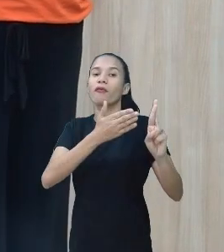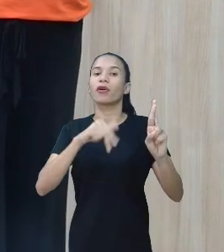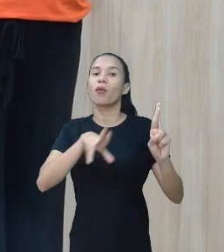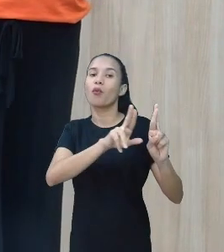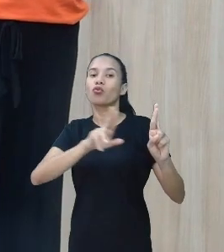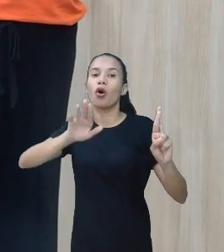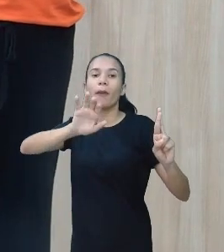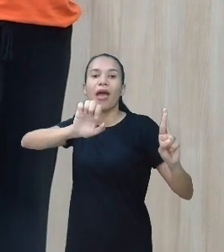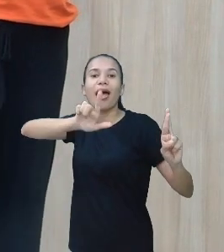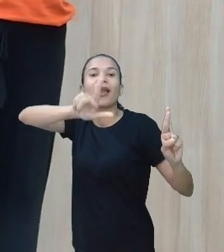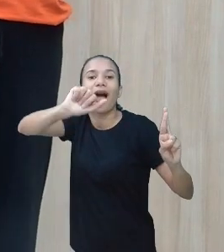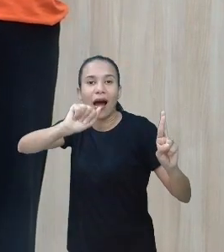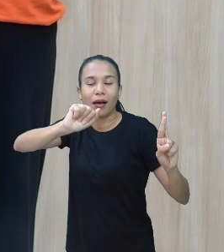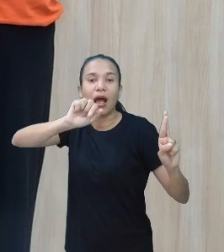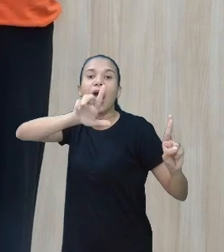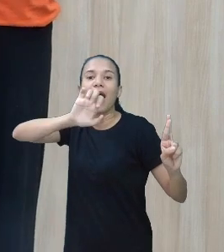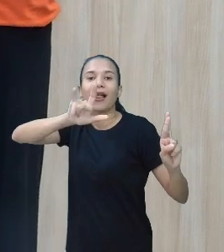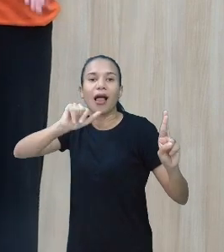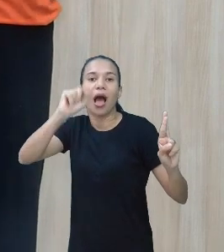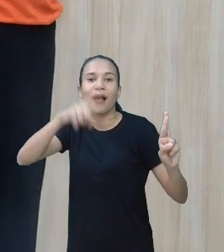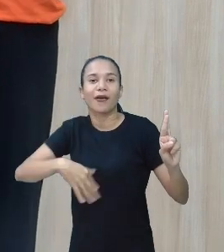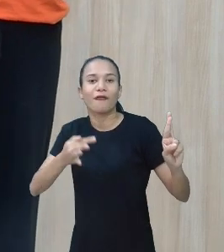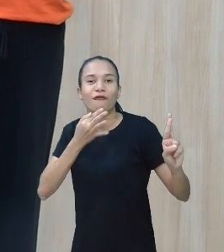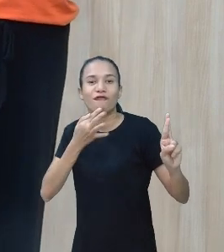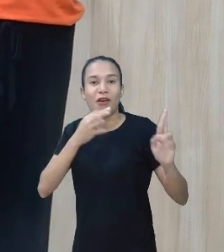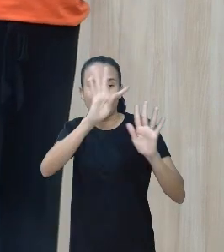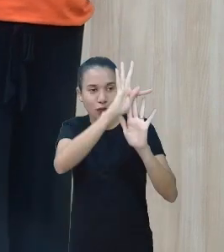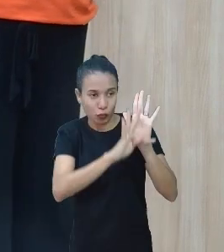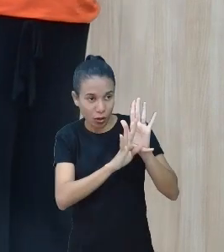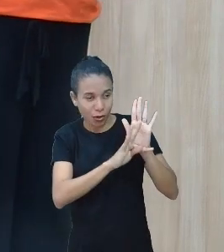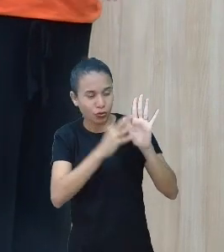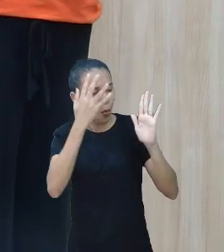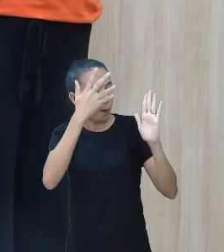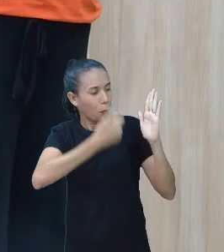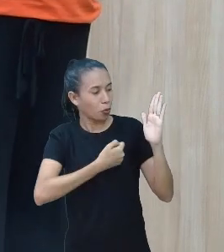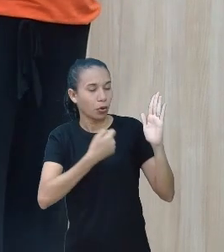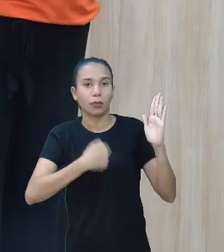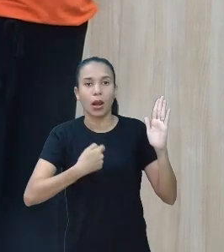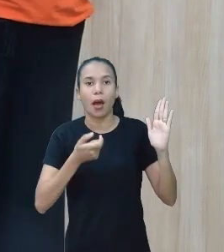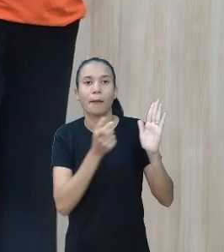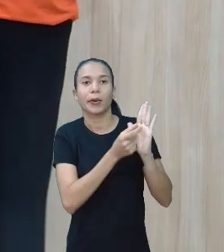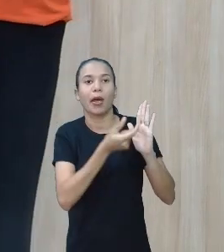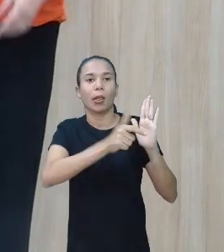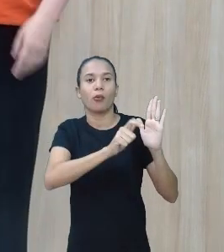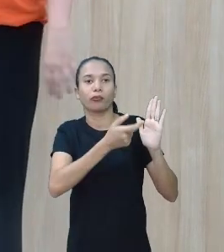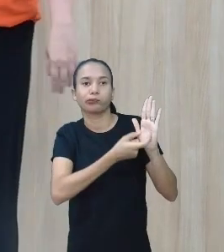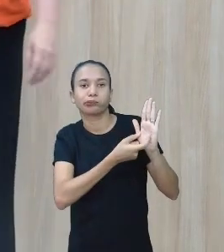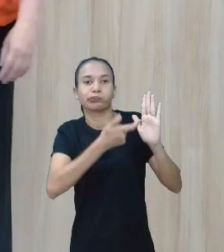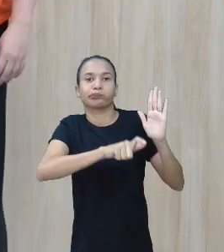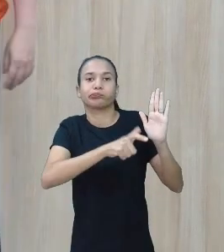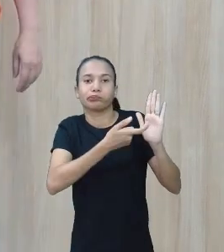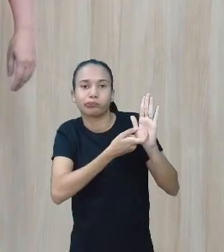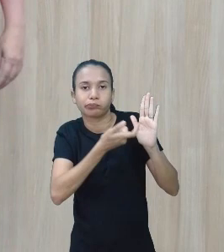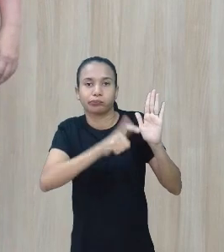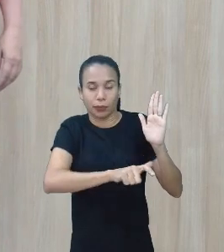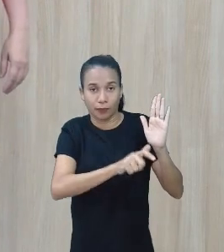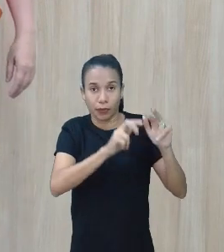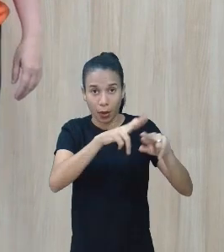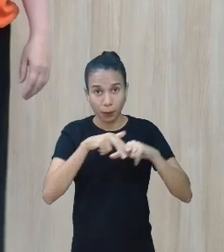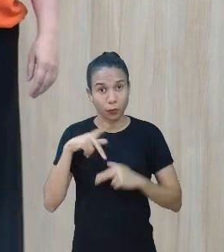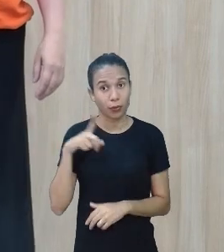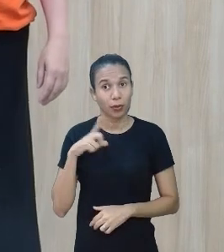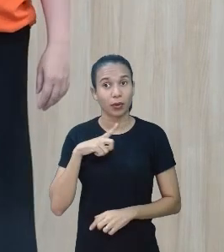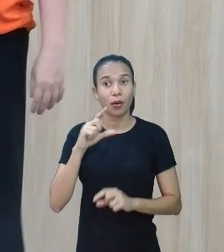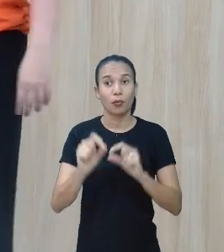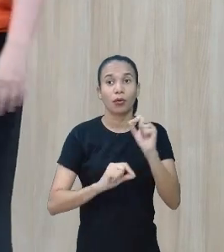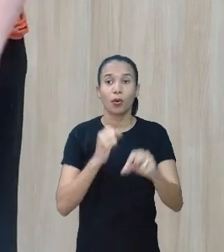nome e o teu texto vai ficar lá todo bonitinho, sem essas palavras repetidas. Para isso que serve o